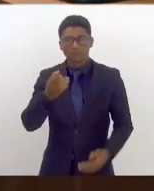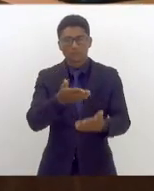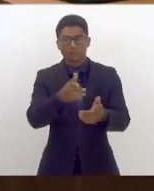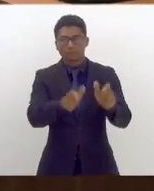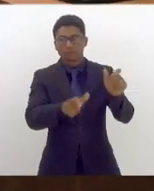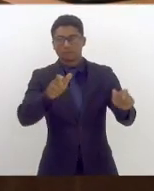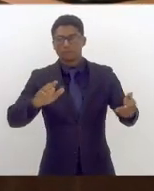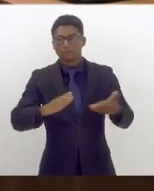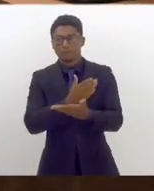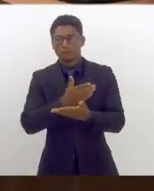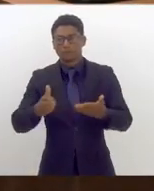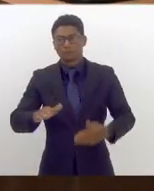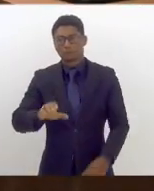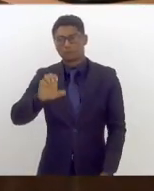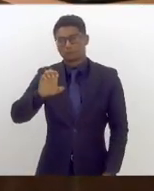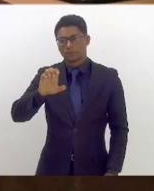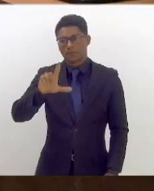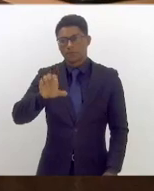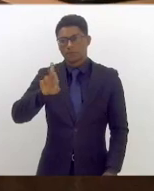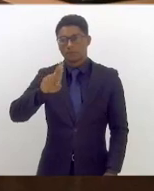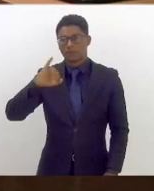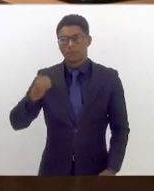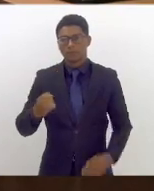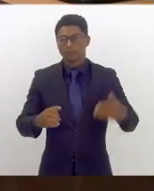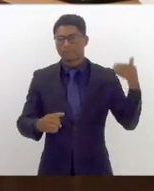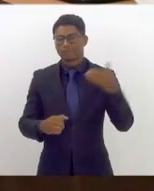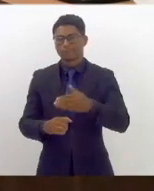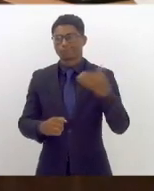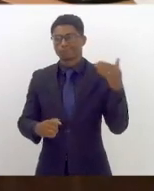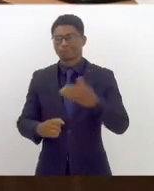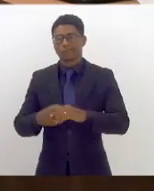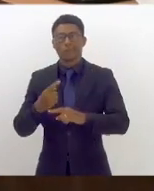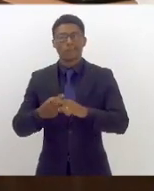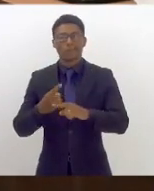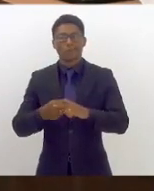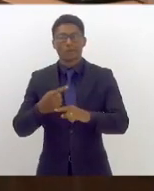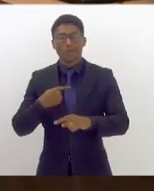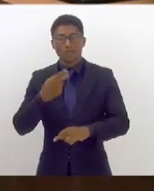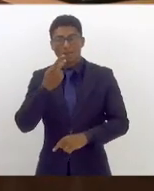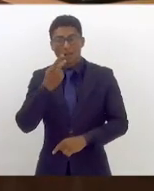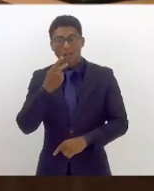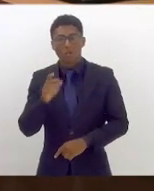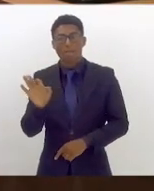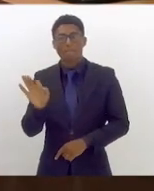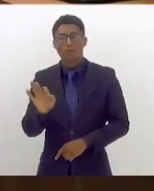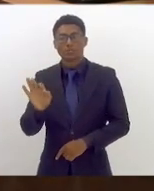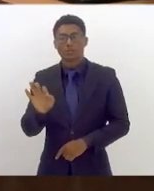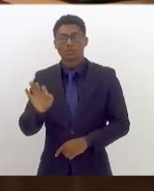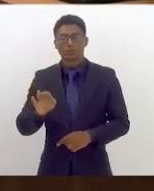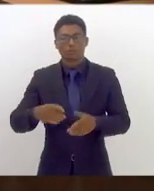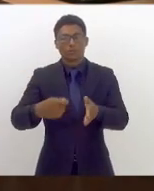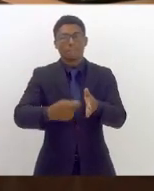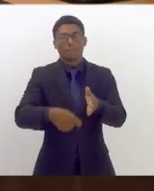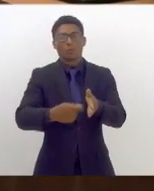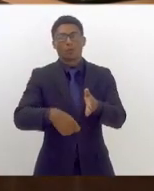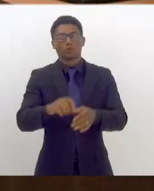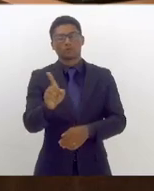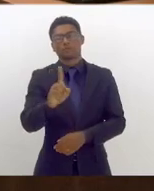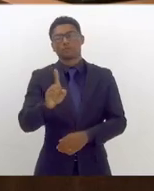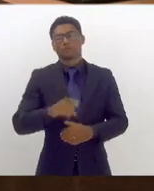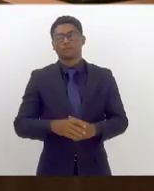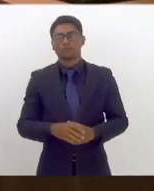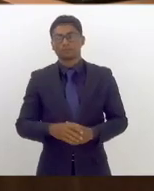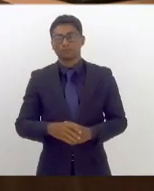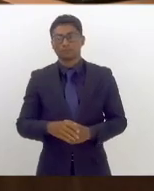elege que eu tô falando de taxa não tô falando de imposto taxa tá vinculado a função